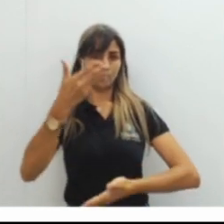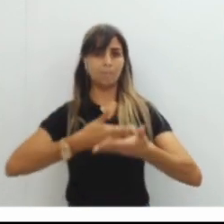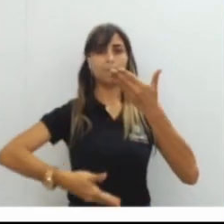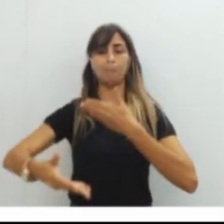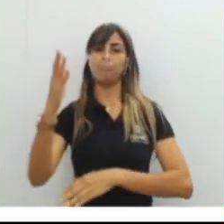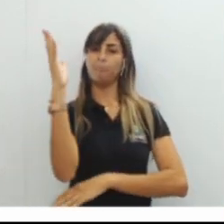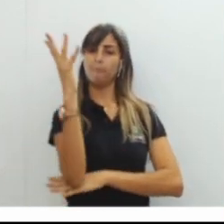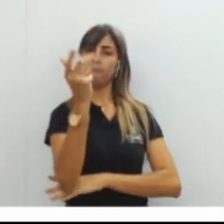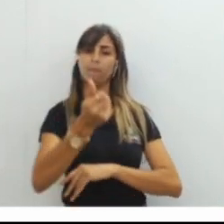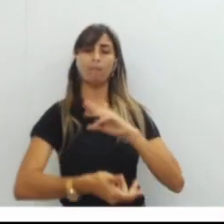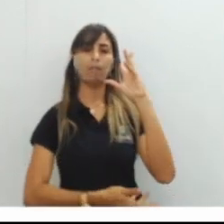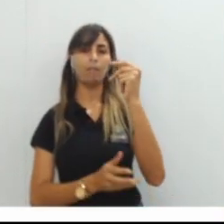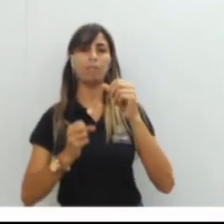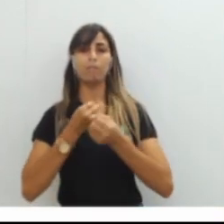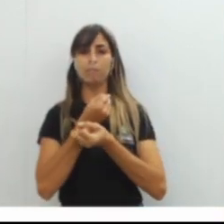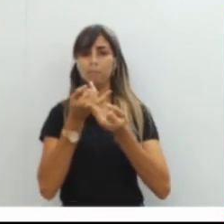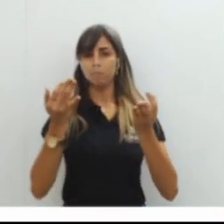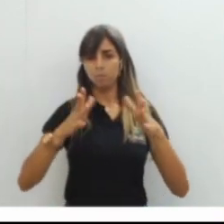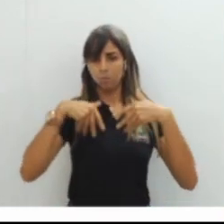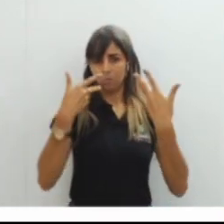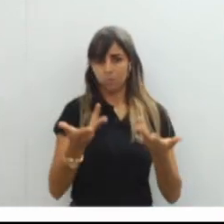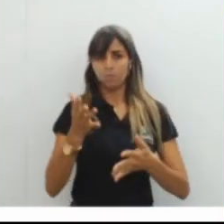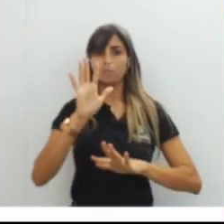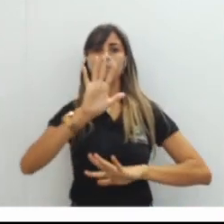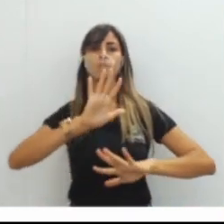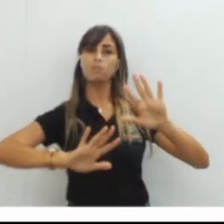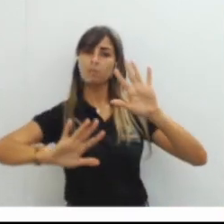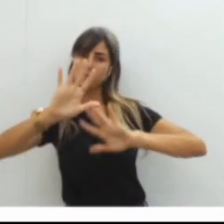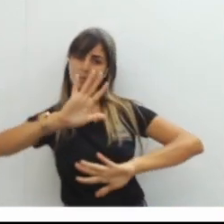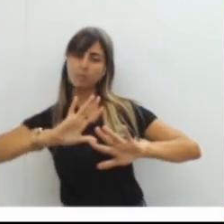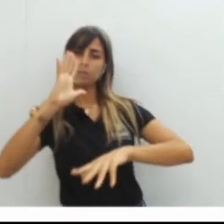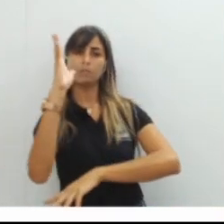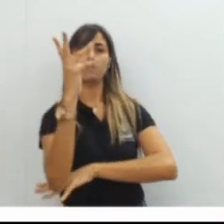natureza. Então, quando eu conservo a natureza, eu estou